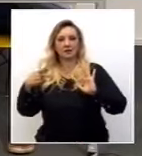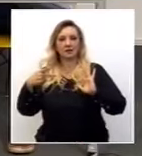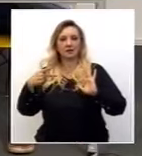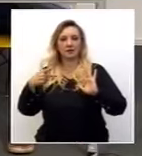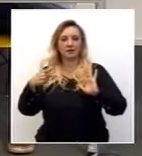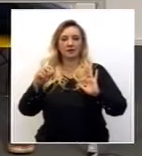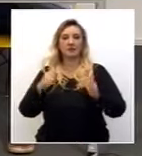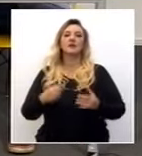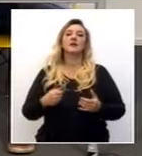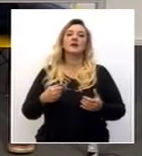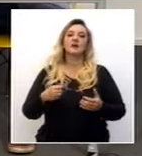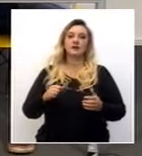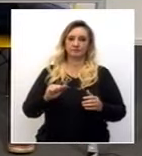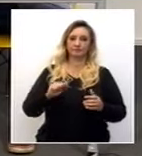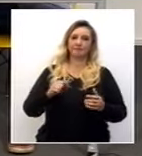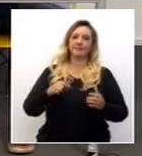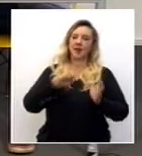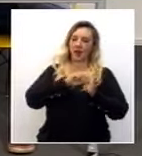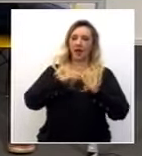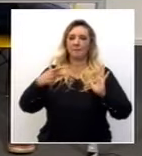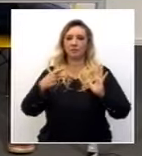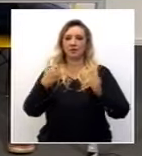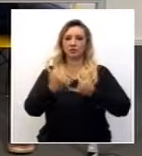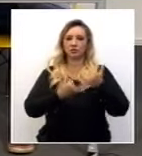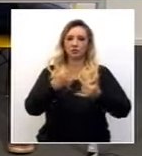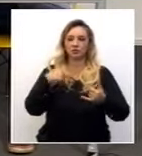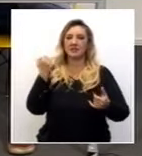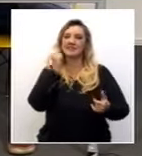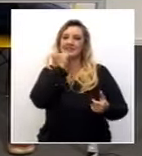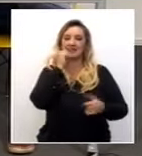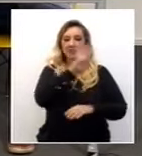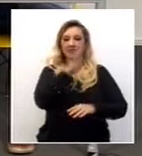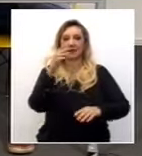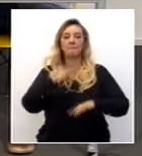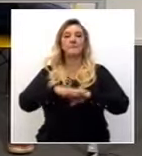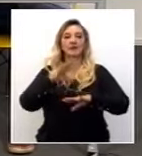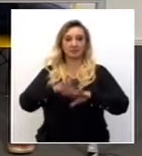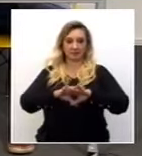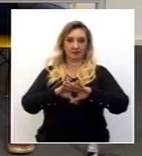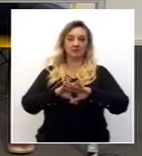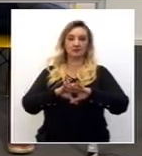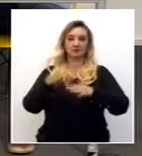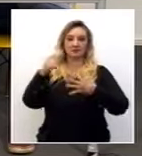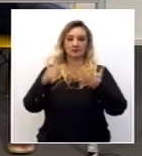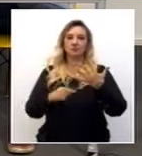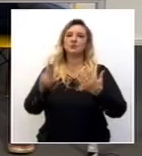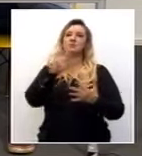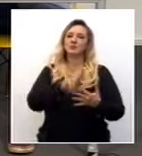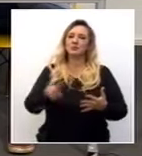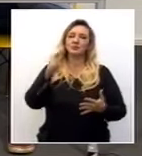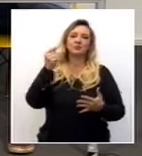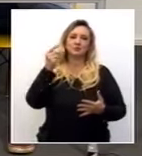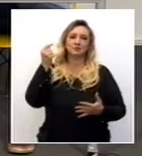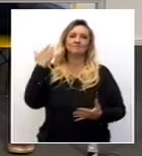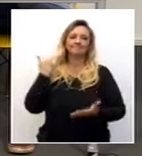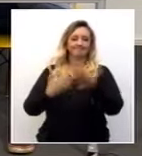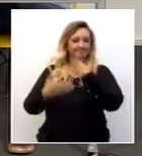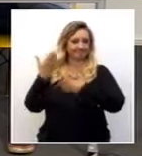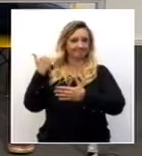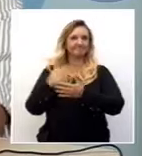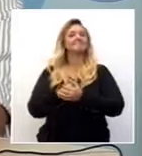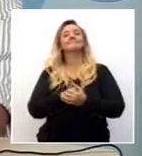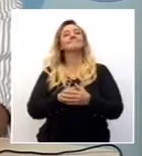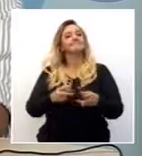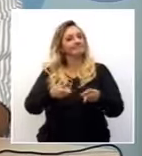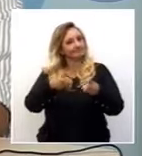né? Nós da área das ciências da natureza e matemática, a gente anda utilizando isso já faz algum tempo, eu